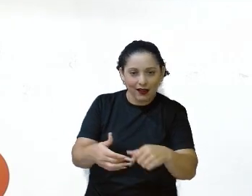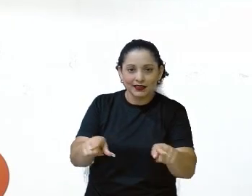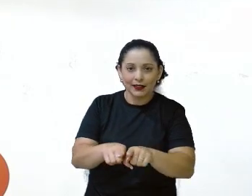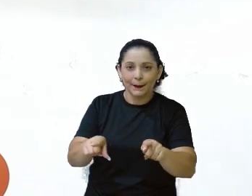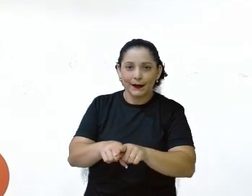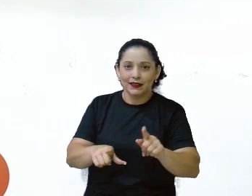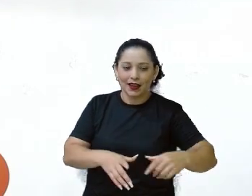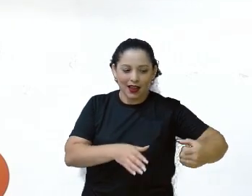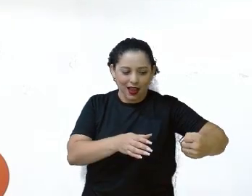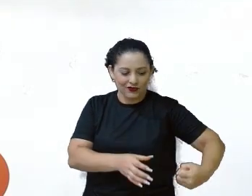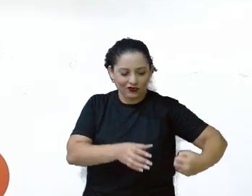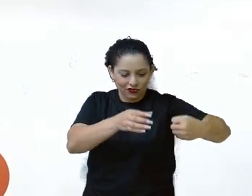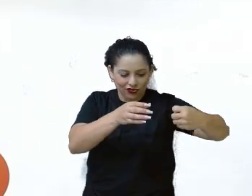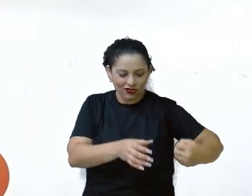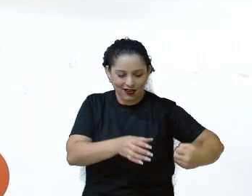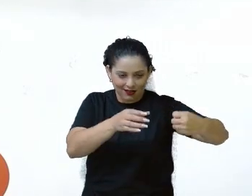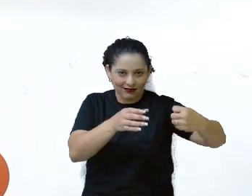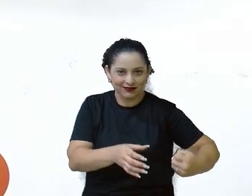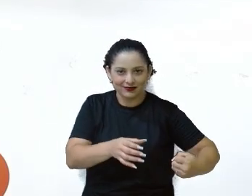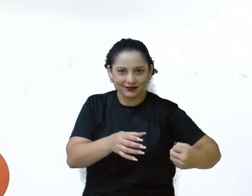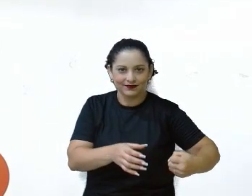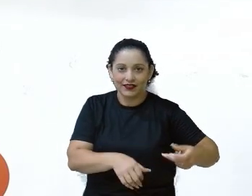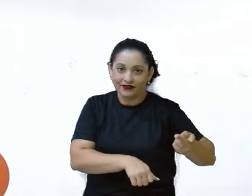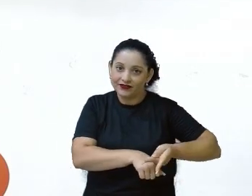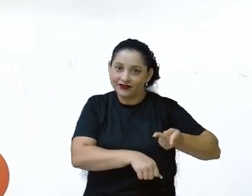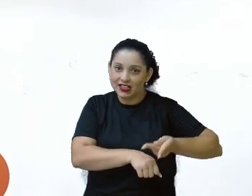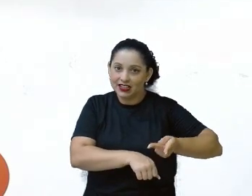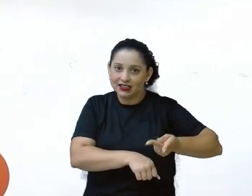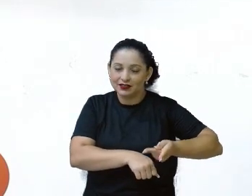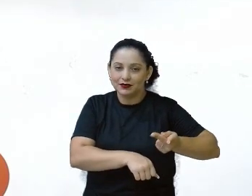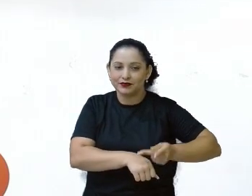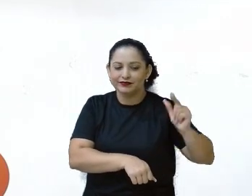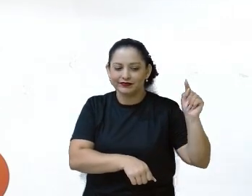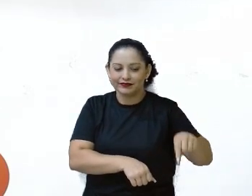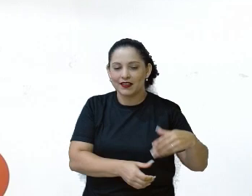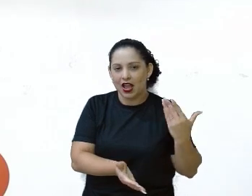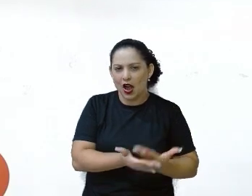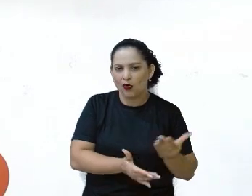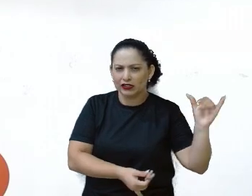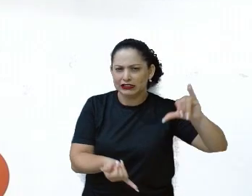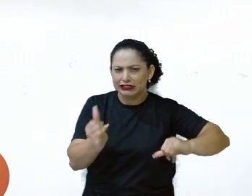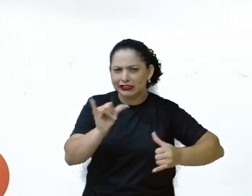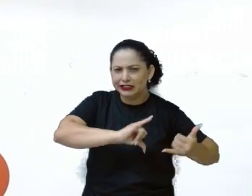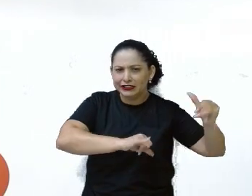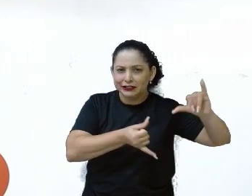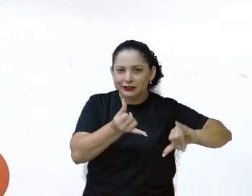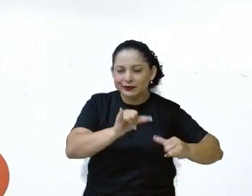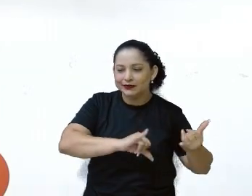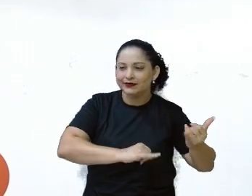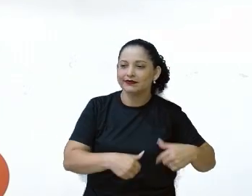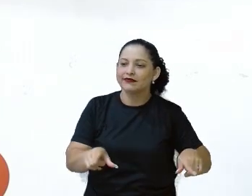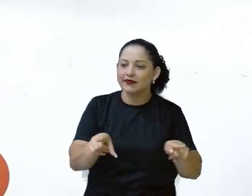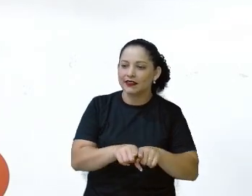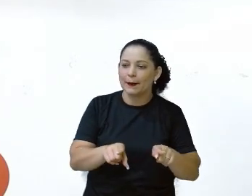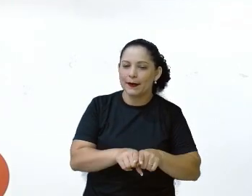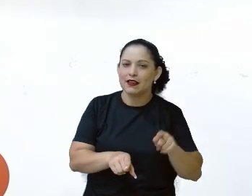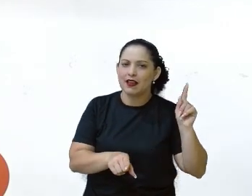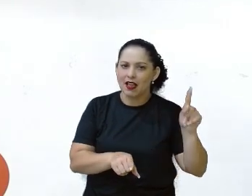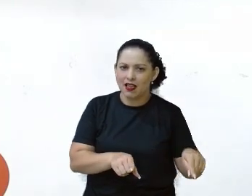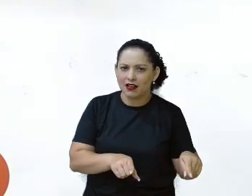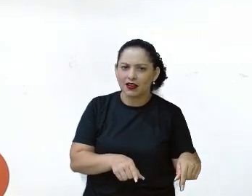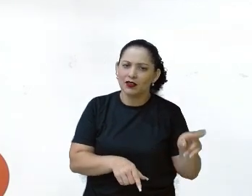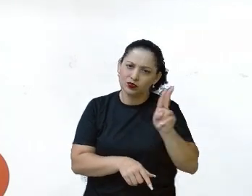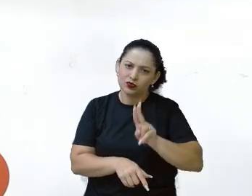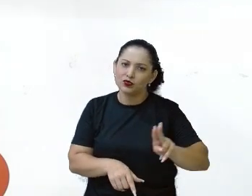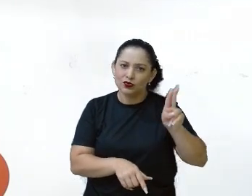jarra medidora, né, que serve para a gente ter aquelas aulas de química em laboratório, mas se eu quiser lavar direitinho